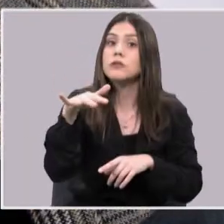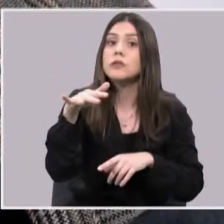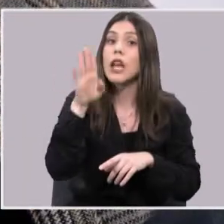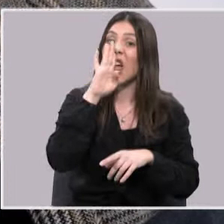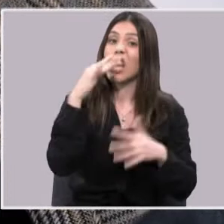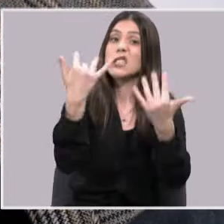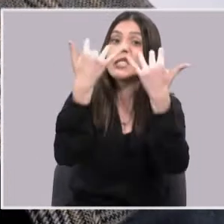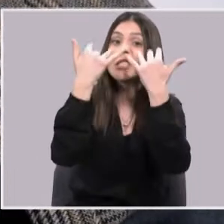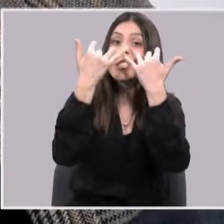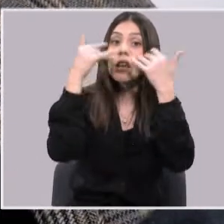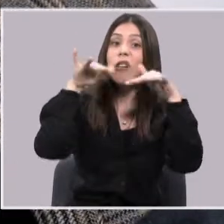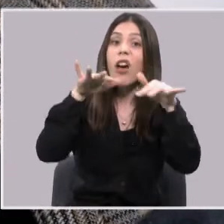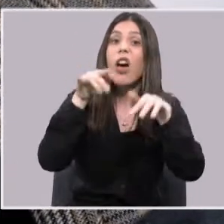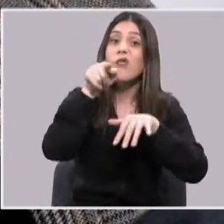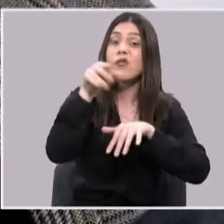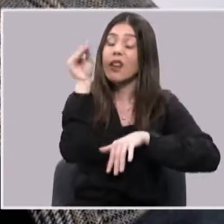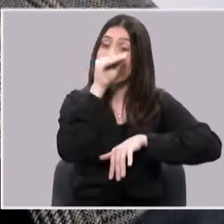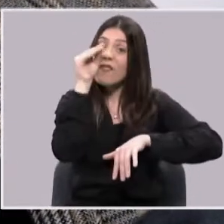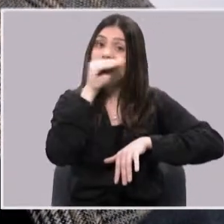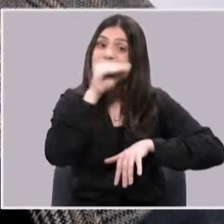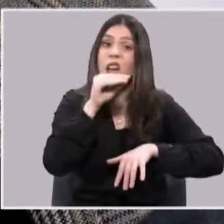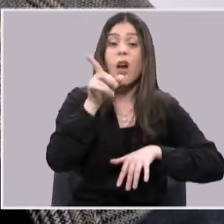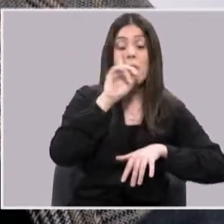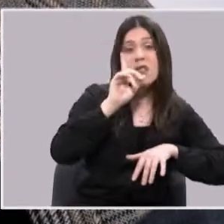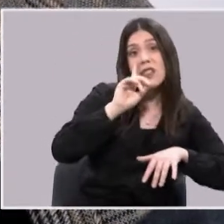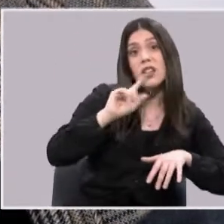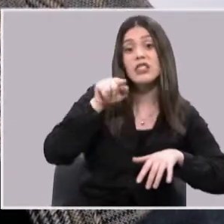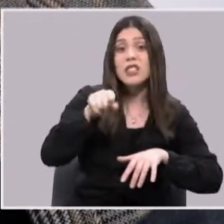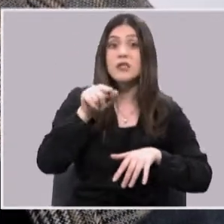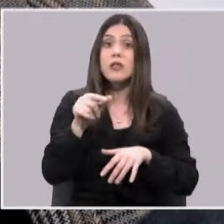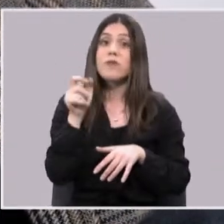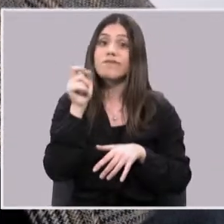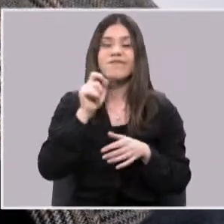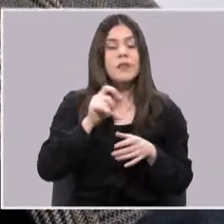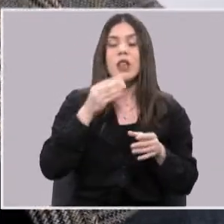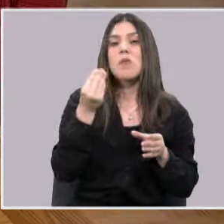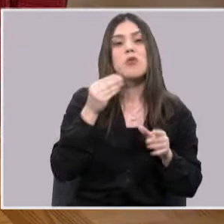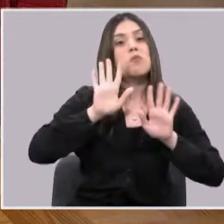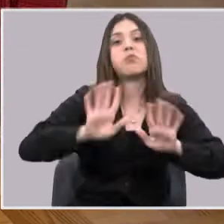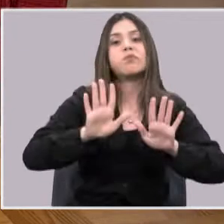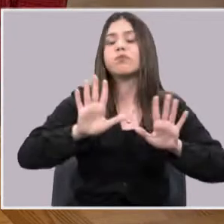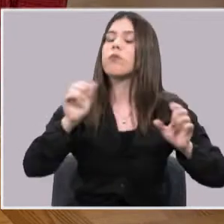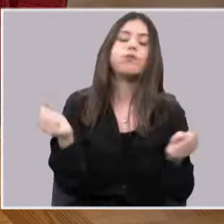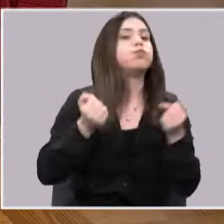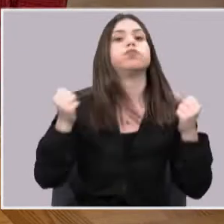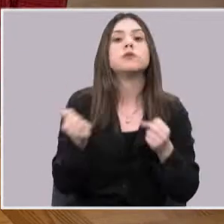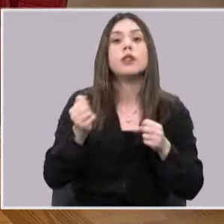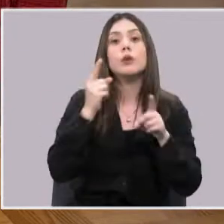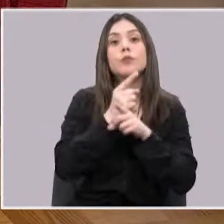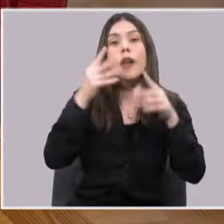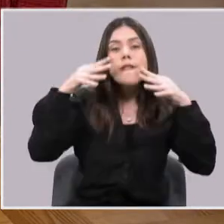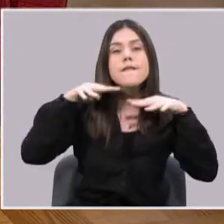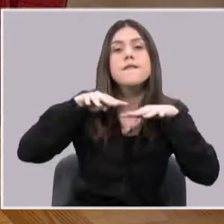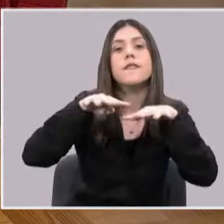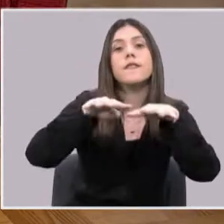monstro caso a informação seja informação falsa, sejam rumores, etc. É algo completamente imparável porque